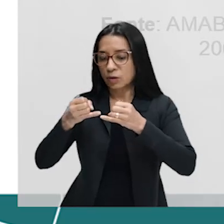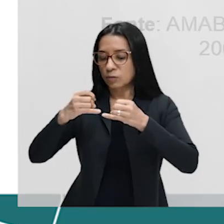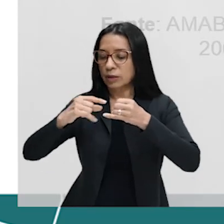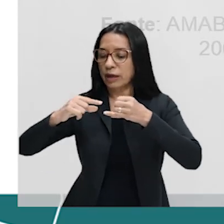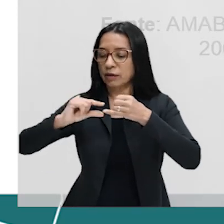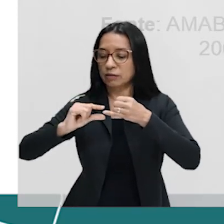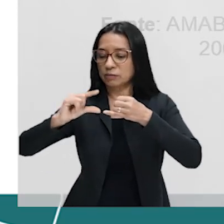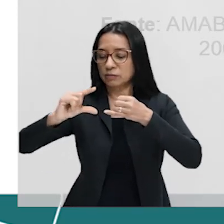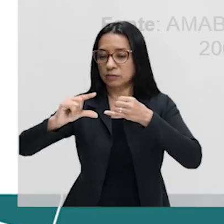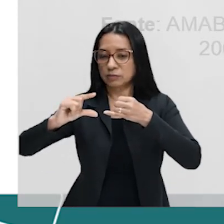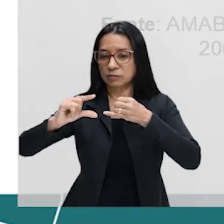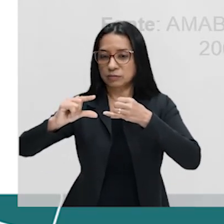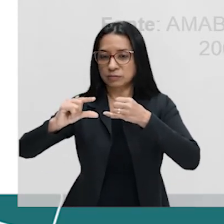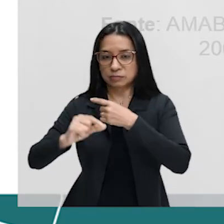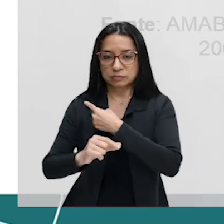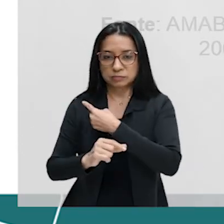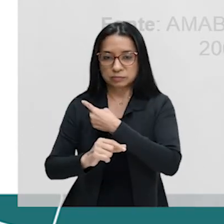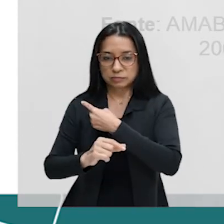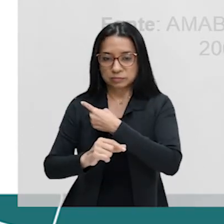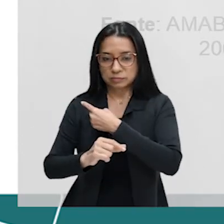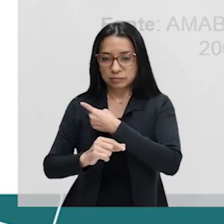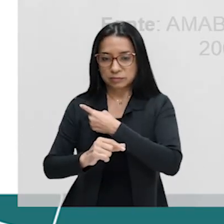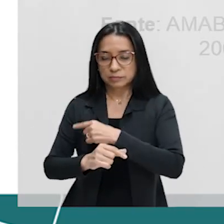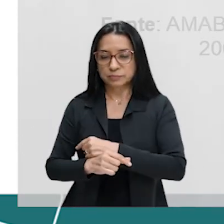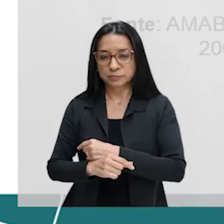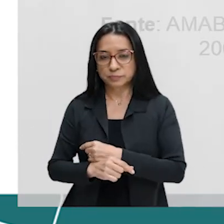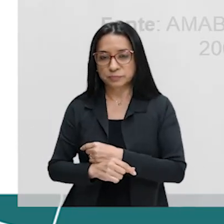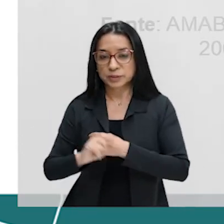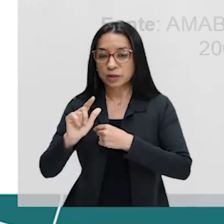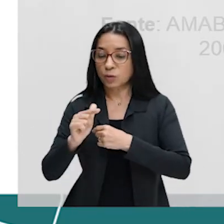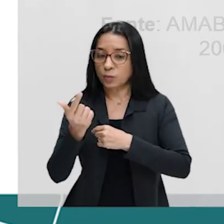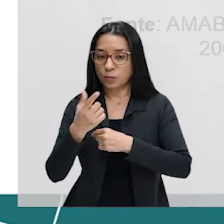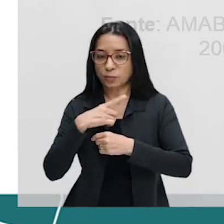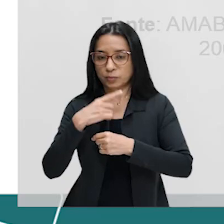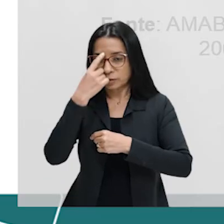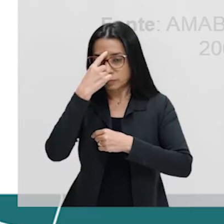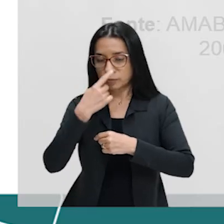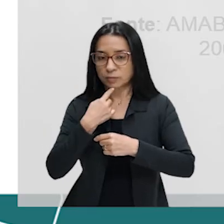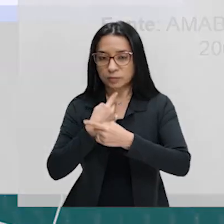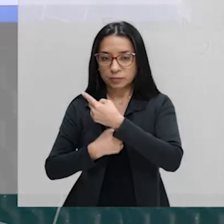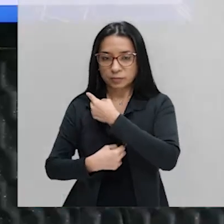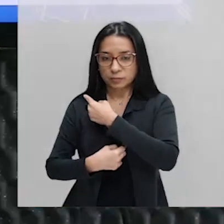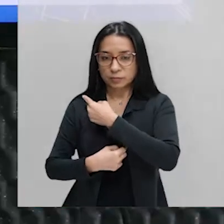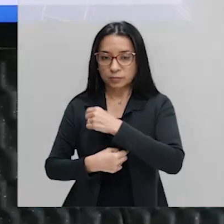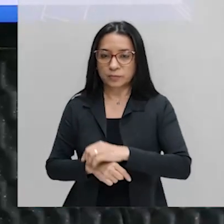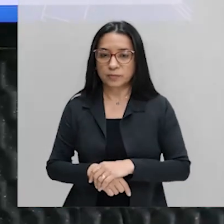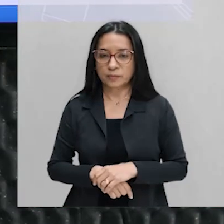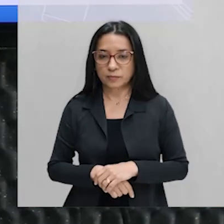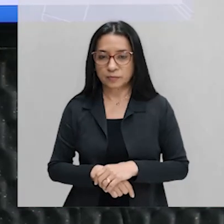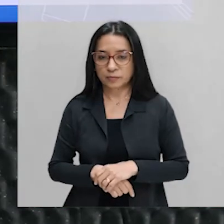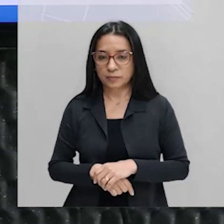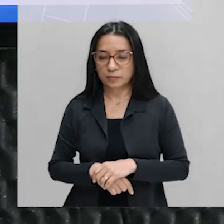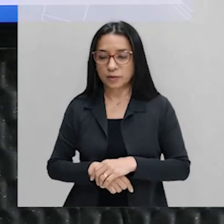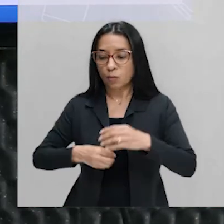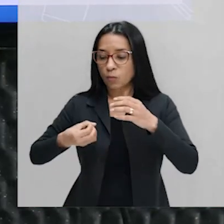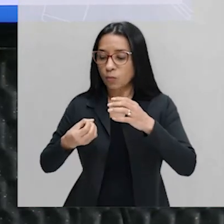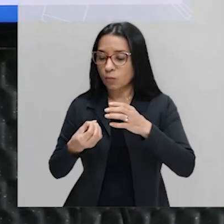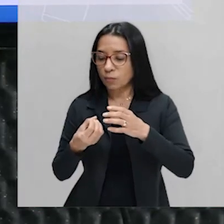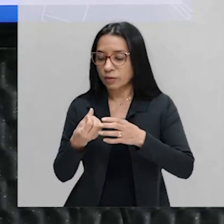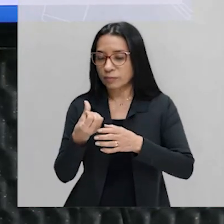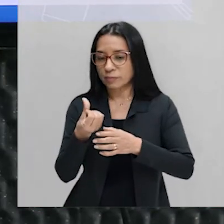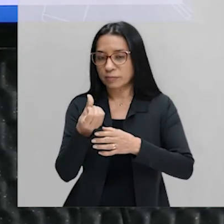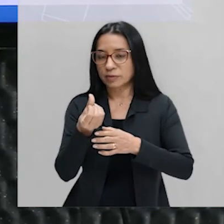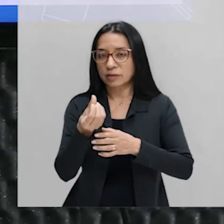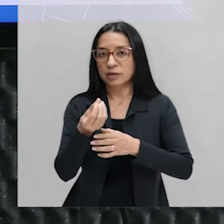é chamado de nó de Hansen, tá? E aqui nós temos a região onde o embrião vai se formar. É